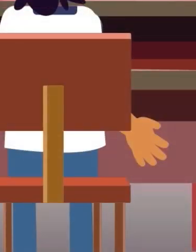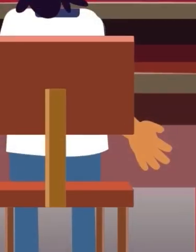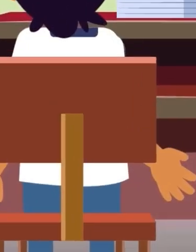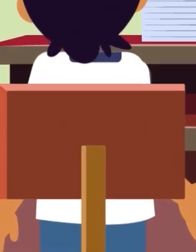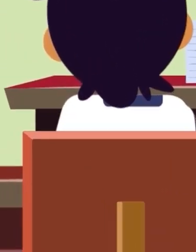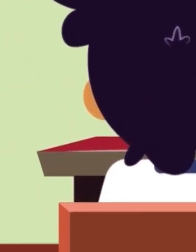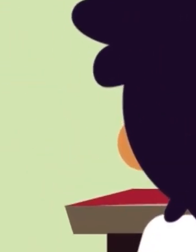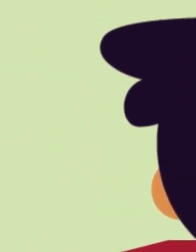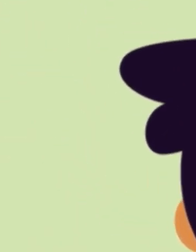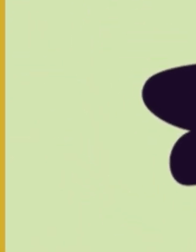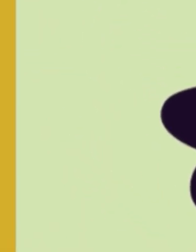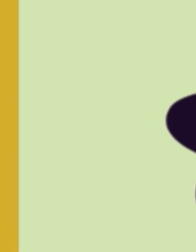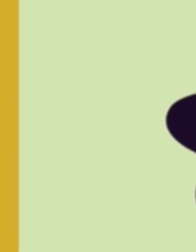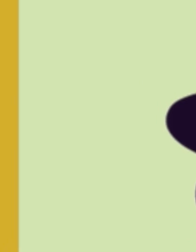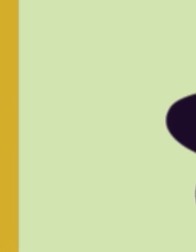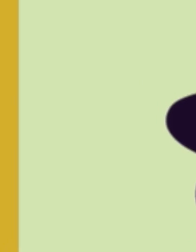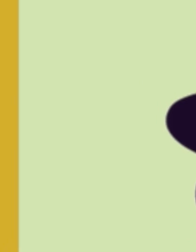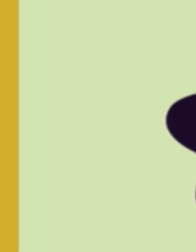restroom?